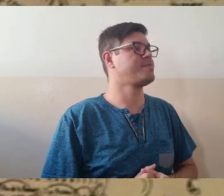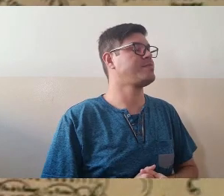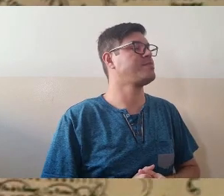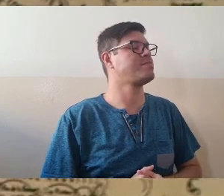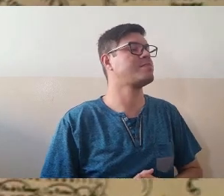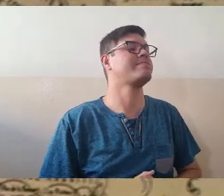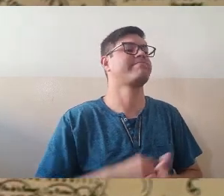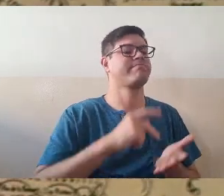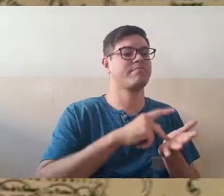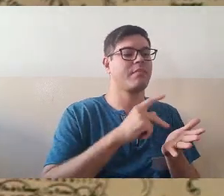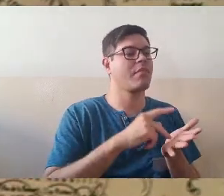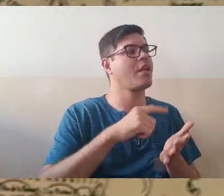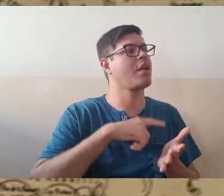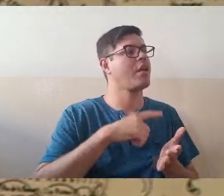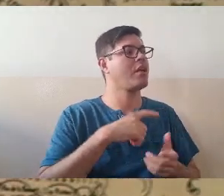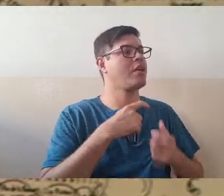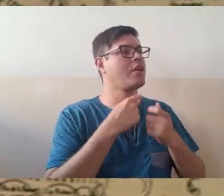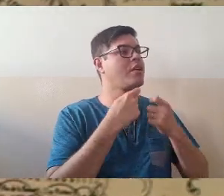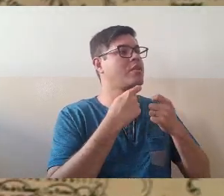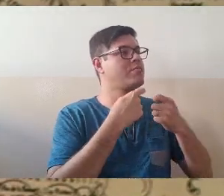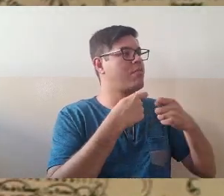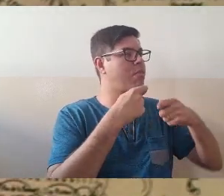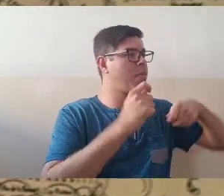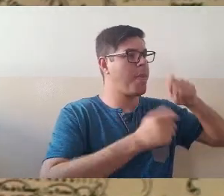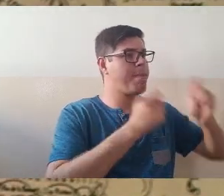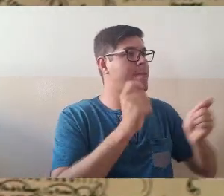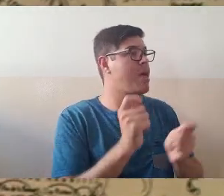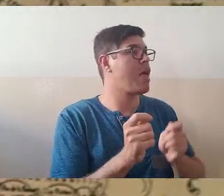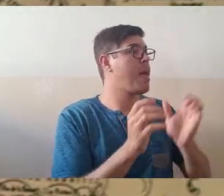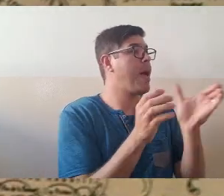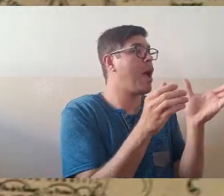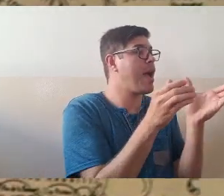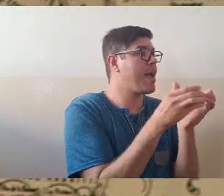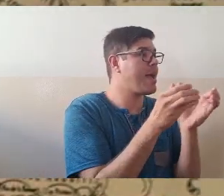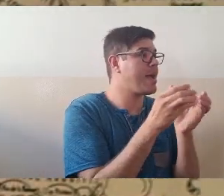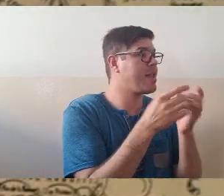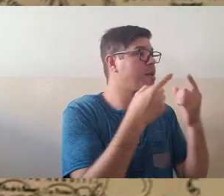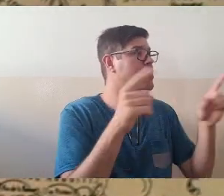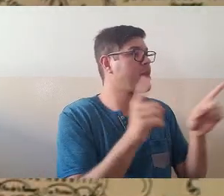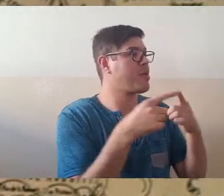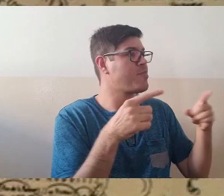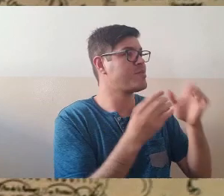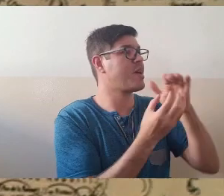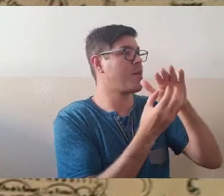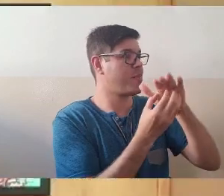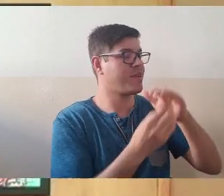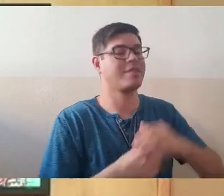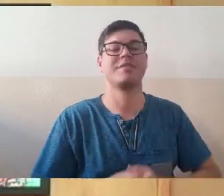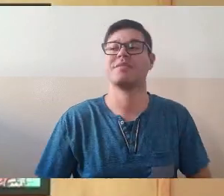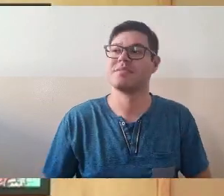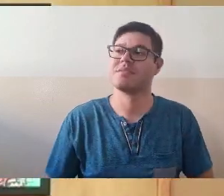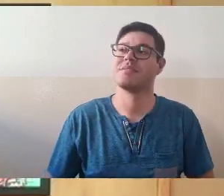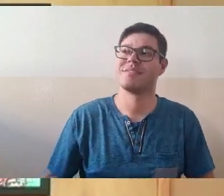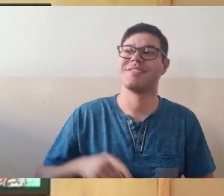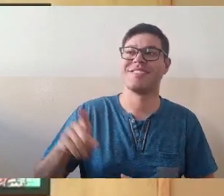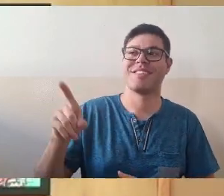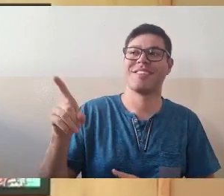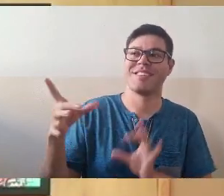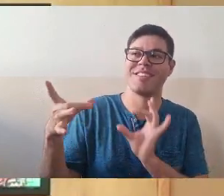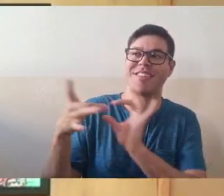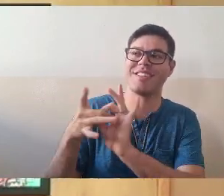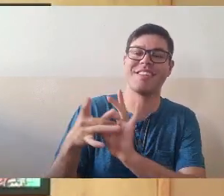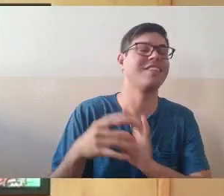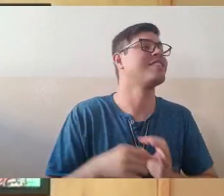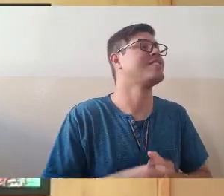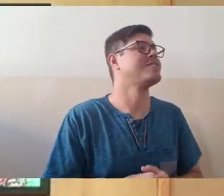Nós voltamos agora com a banda, só para você ter ideia. Esqueci de falar da banda na praça, rapaz. Voltou agora recentemente. Mas você fez o link aí, voltou em